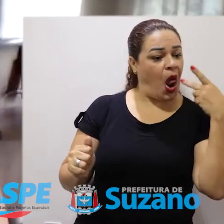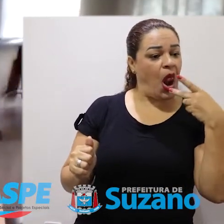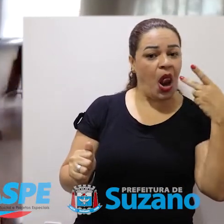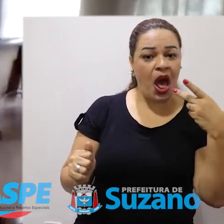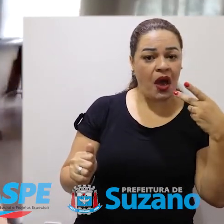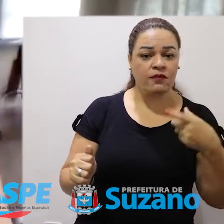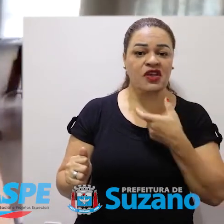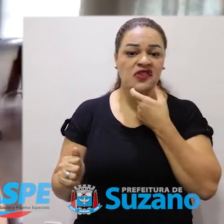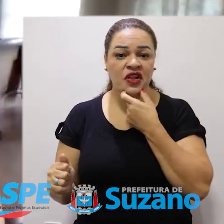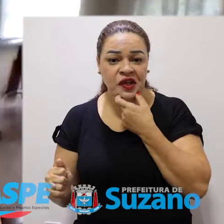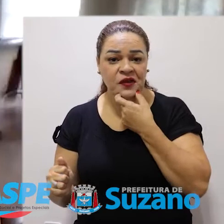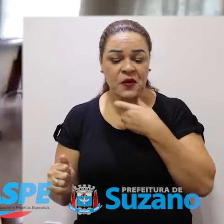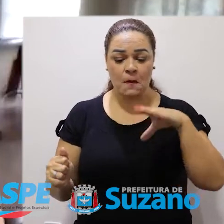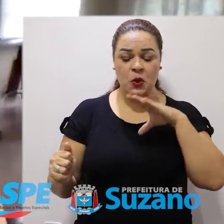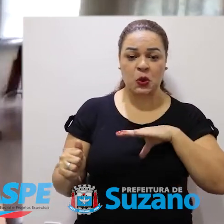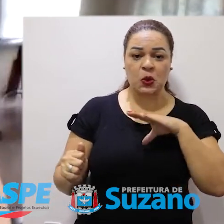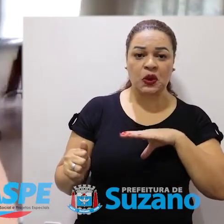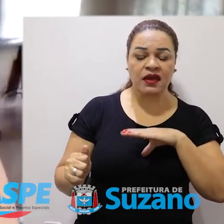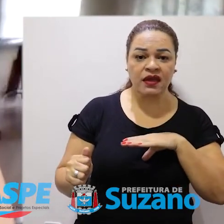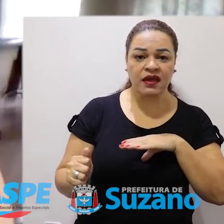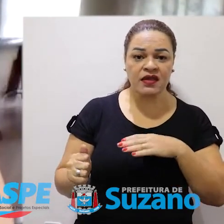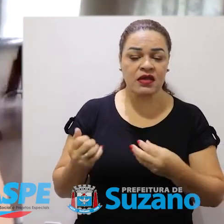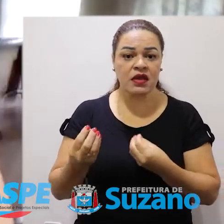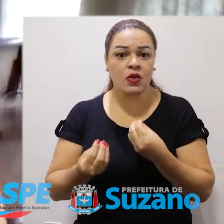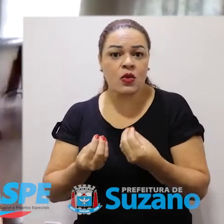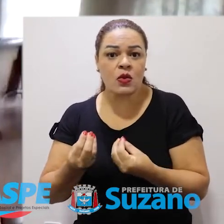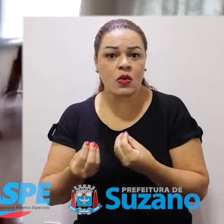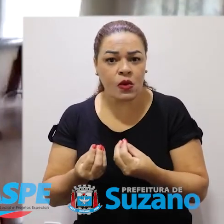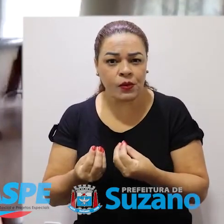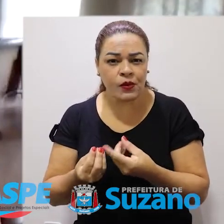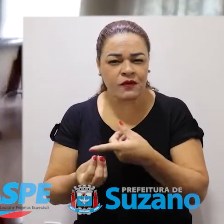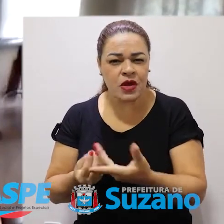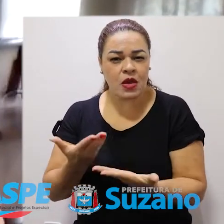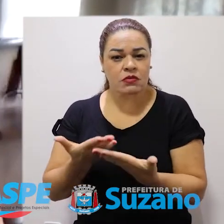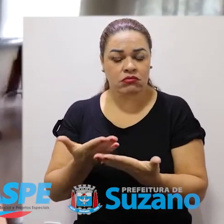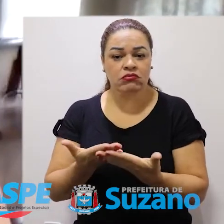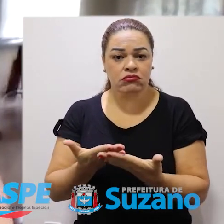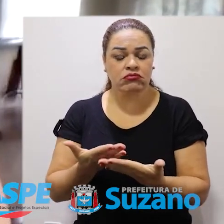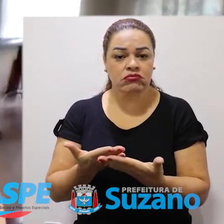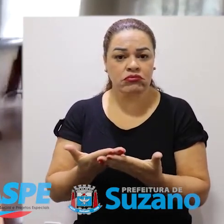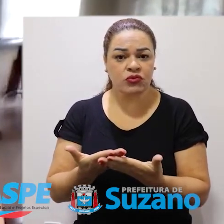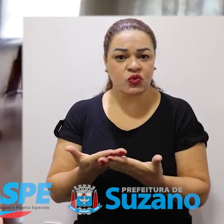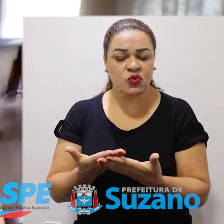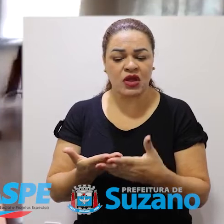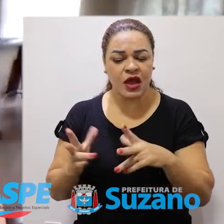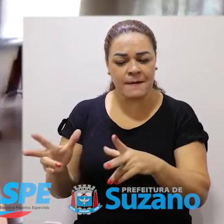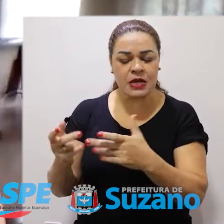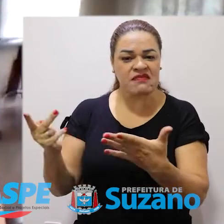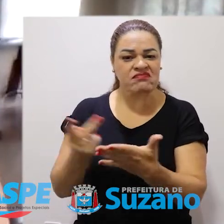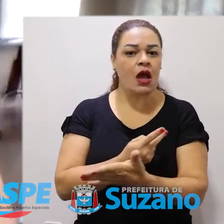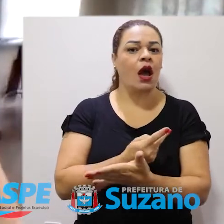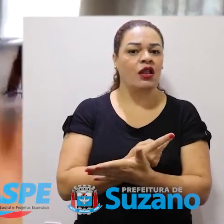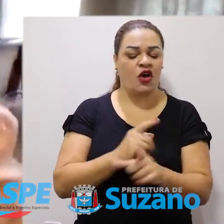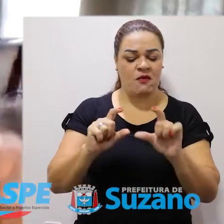dizer português e inglês. Você não pega um termo do inglês, ou se você pega, eu vou já dizer que você está fazendo de forma equivocada,